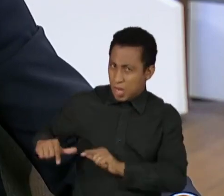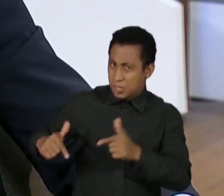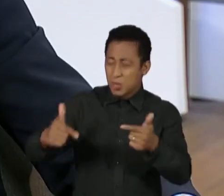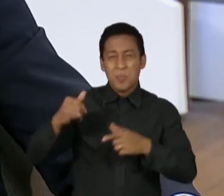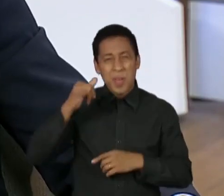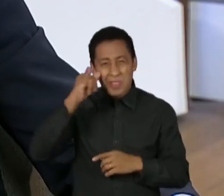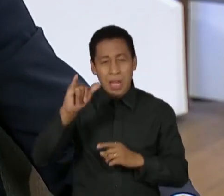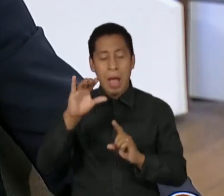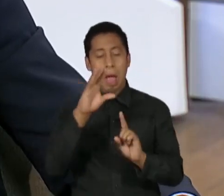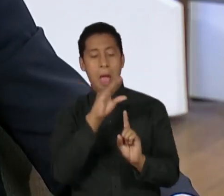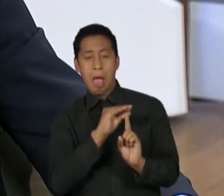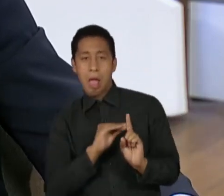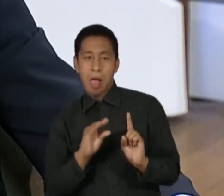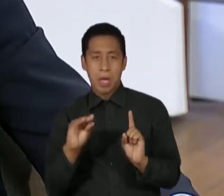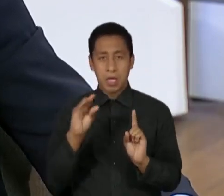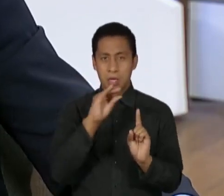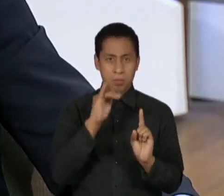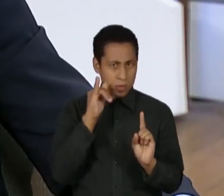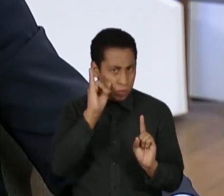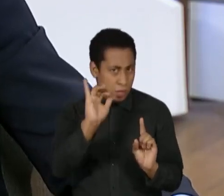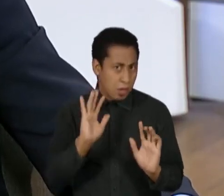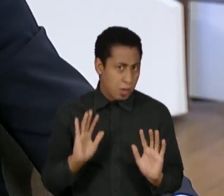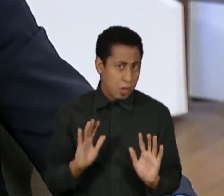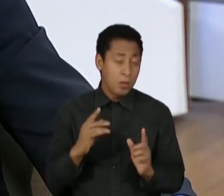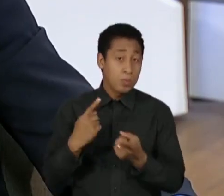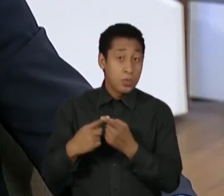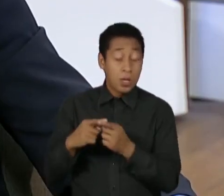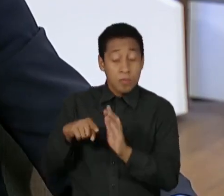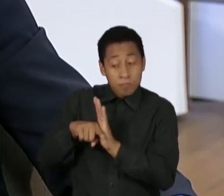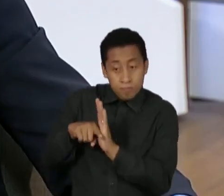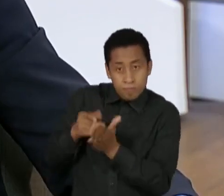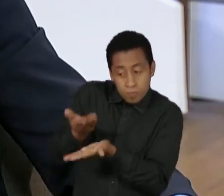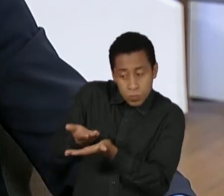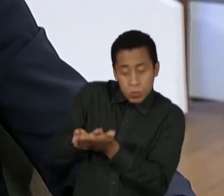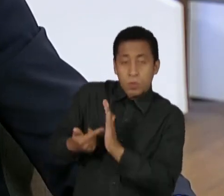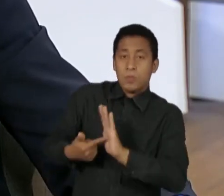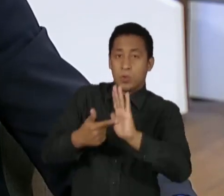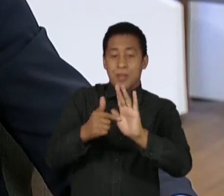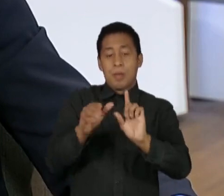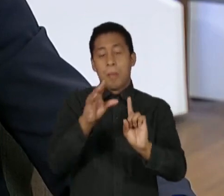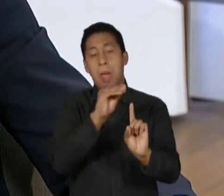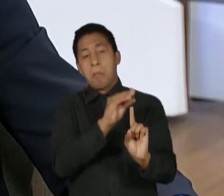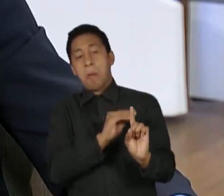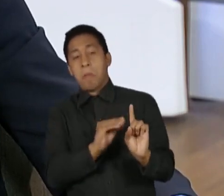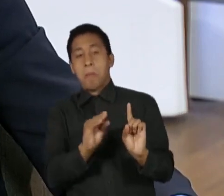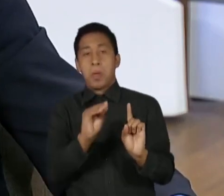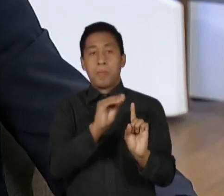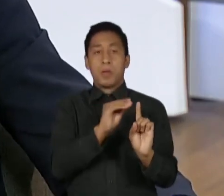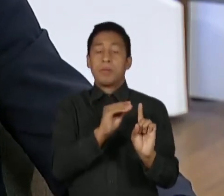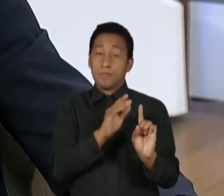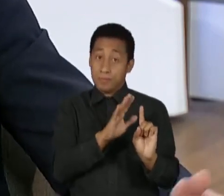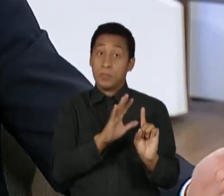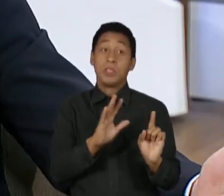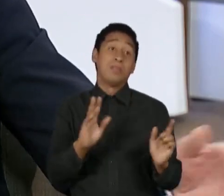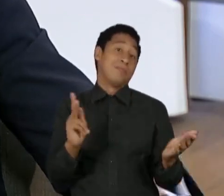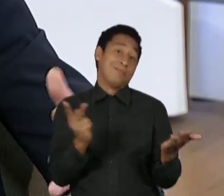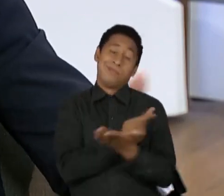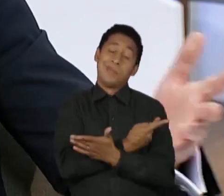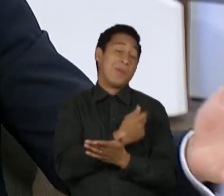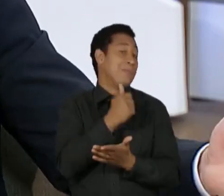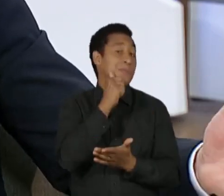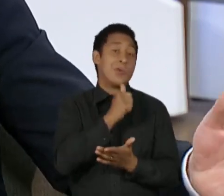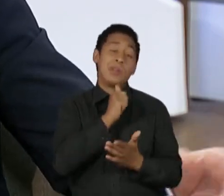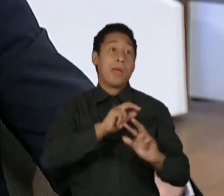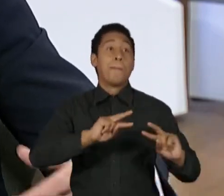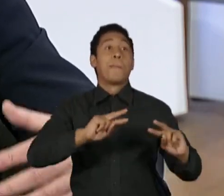Existem estudos que mostram que o assédio sexual é uma das principais razões na inibição do progresso das mulheres